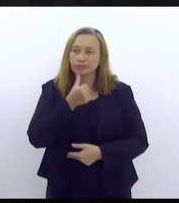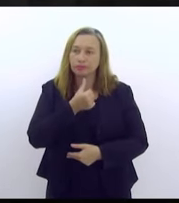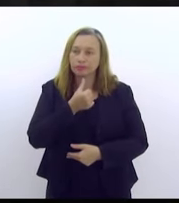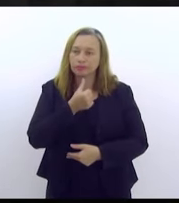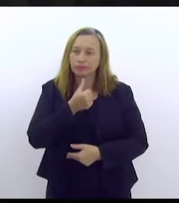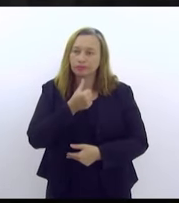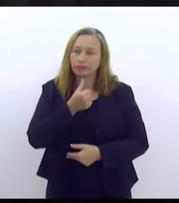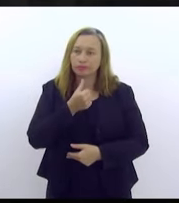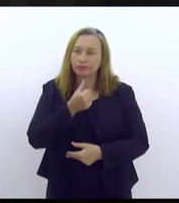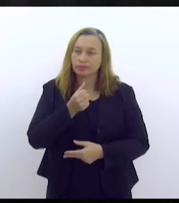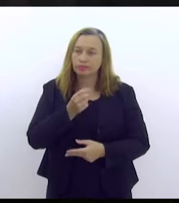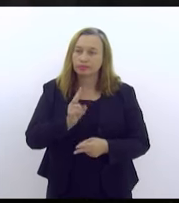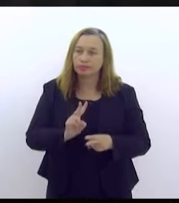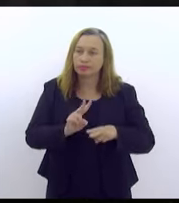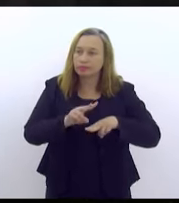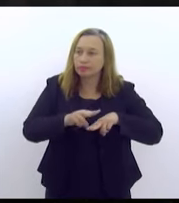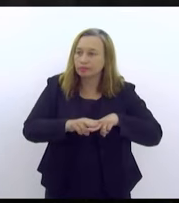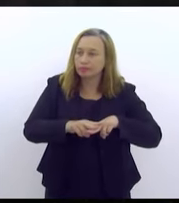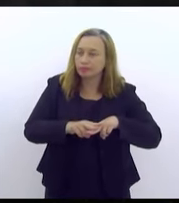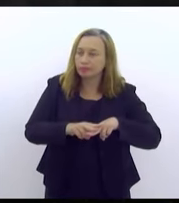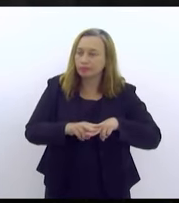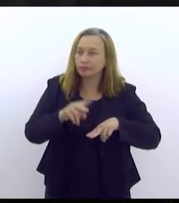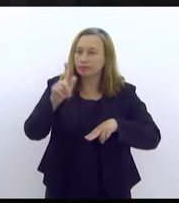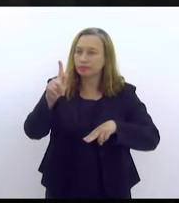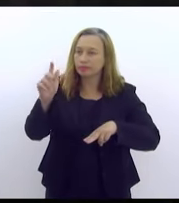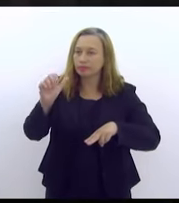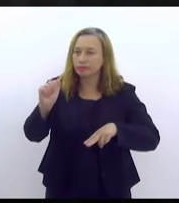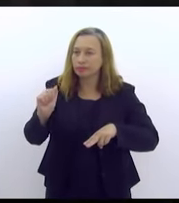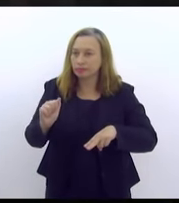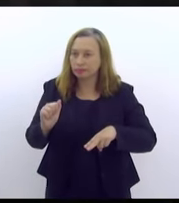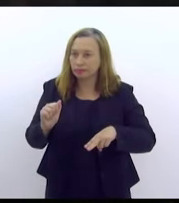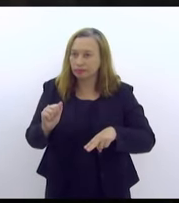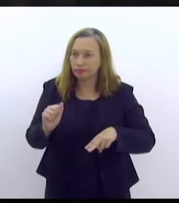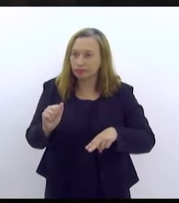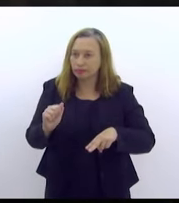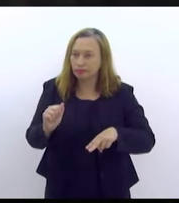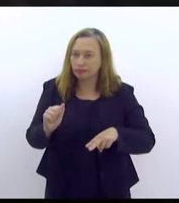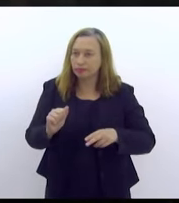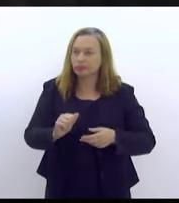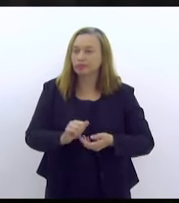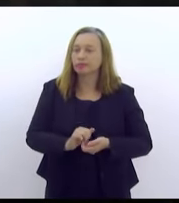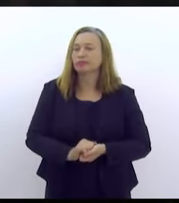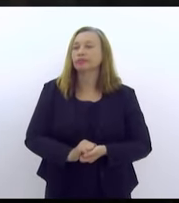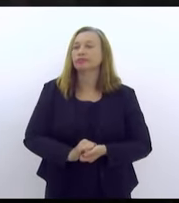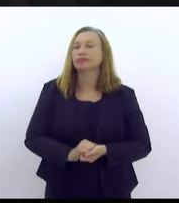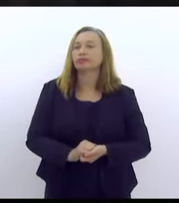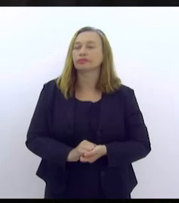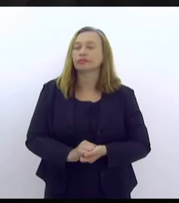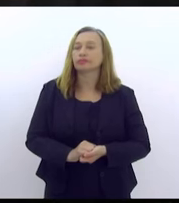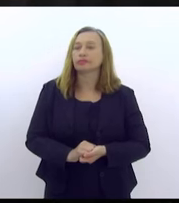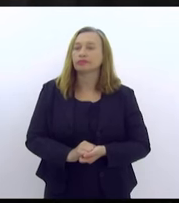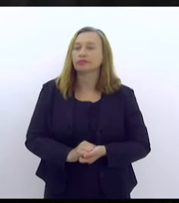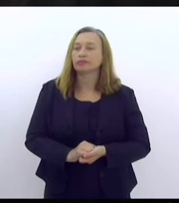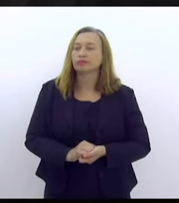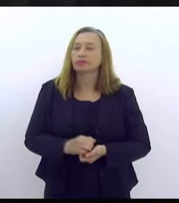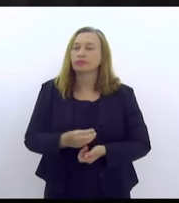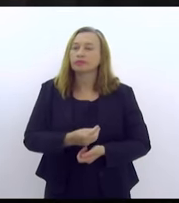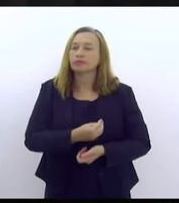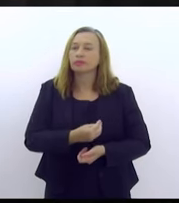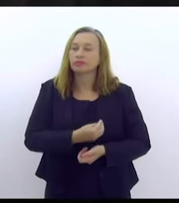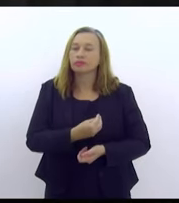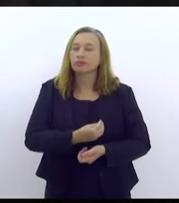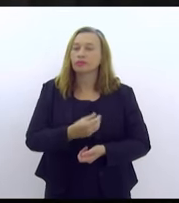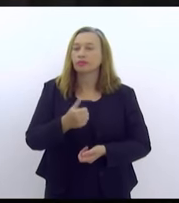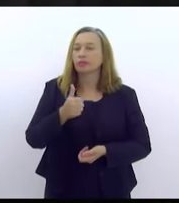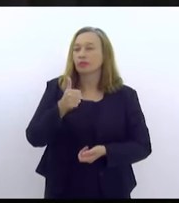mantidas reféns em Gaza, despojadas de sua dignidade básica. Aviv, uma menina de